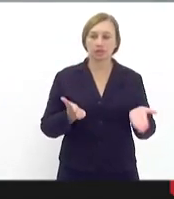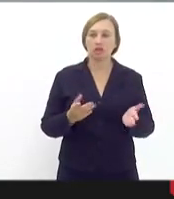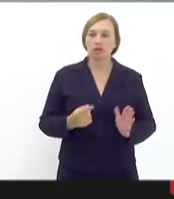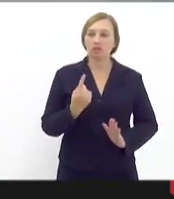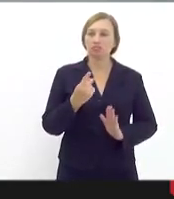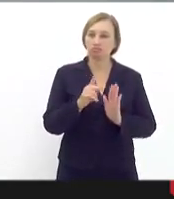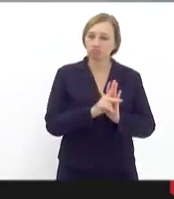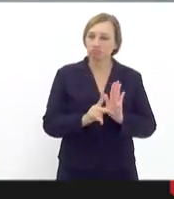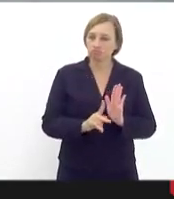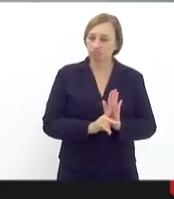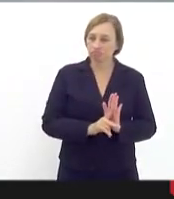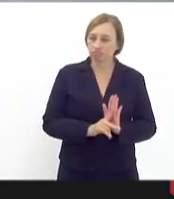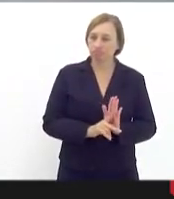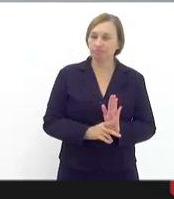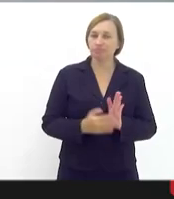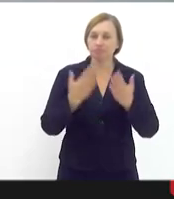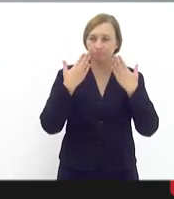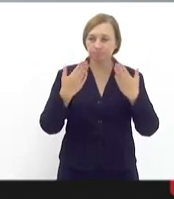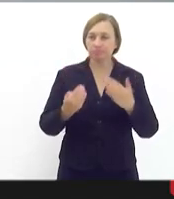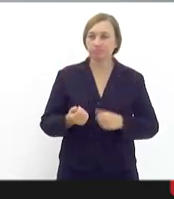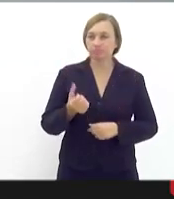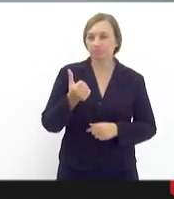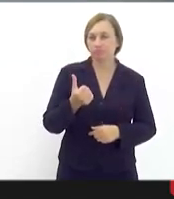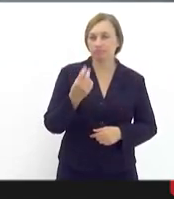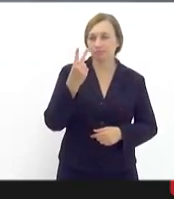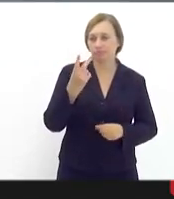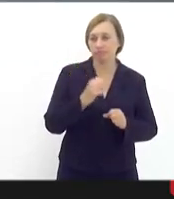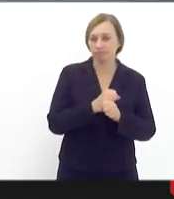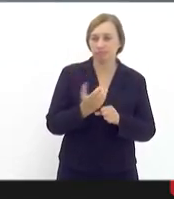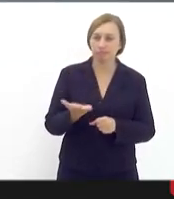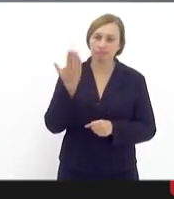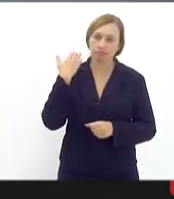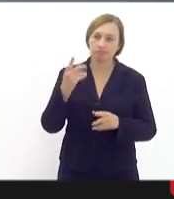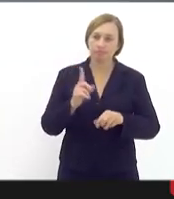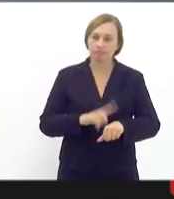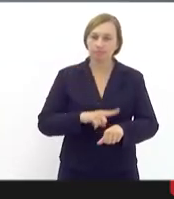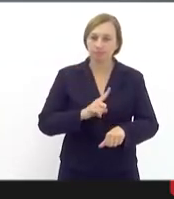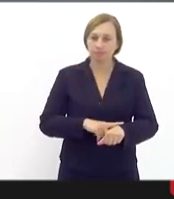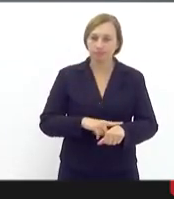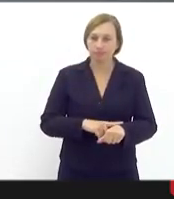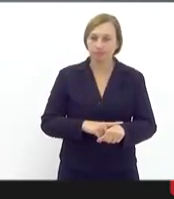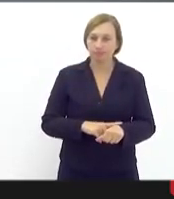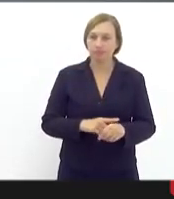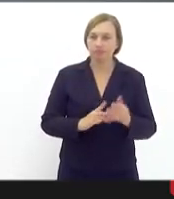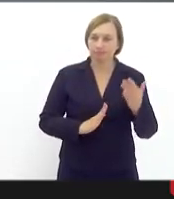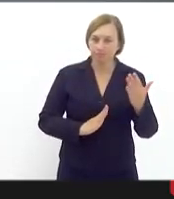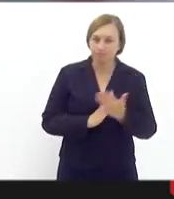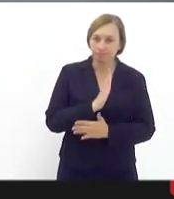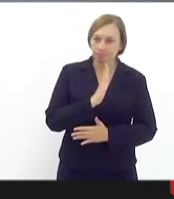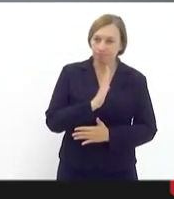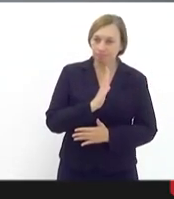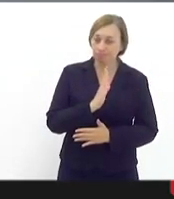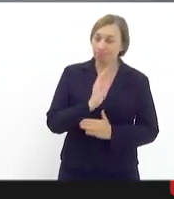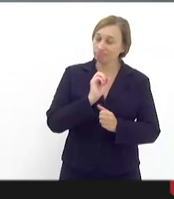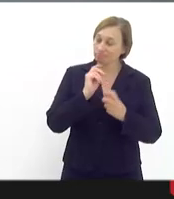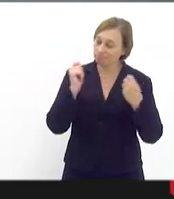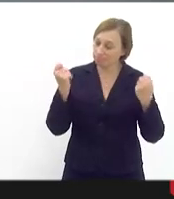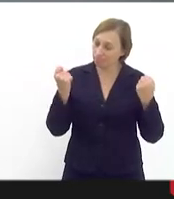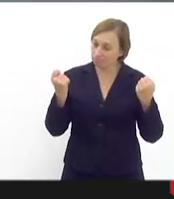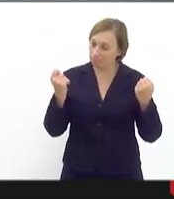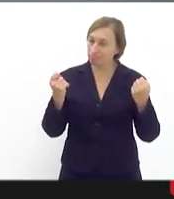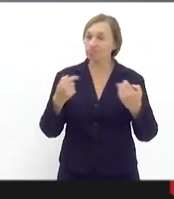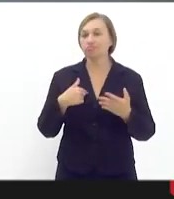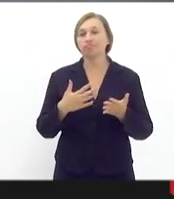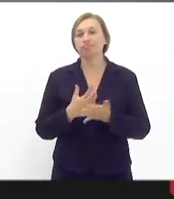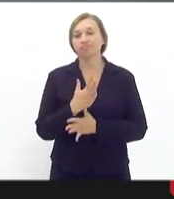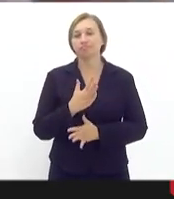projeto que a gente apresentou há quase 2 anos atrás, e nesse momento a gente está prestes a aprovar, espero eu que aprove,